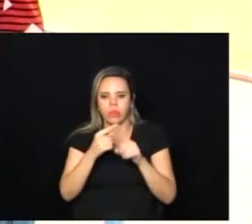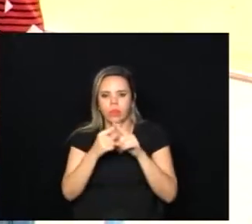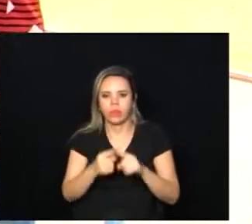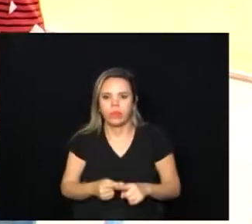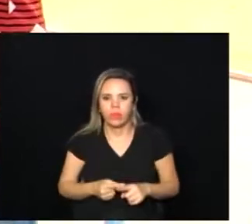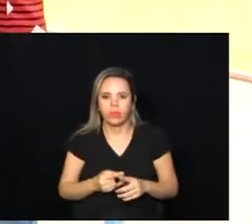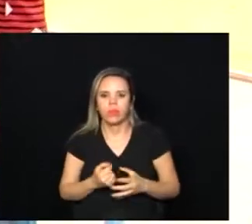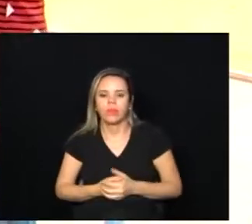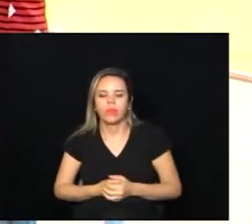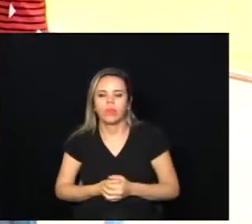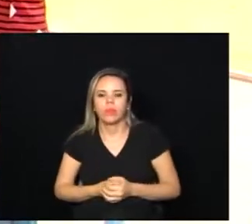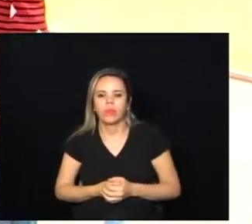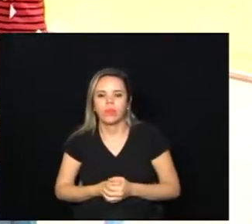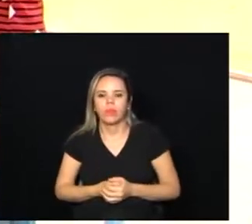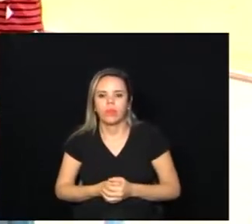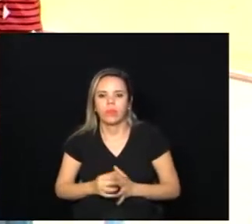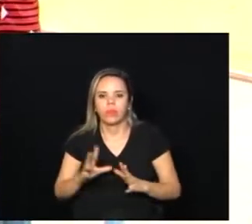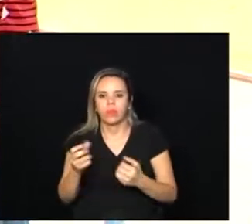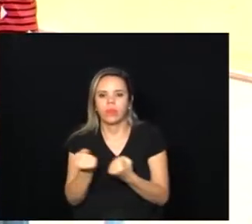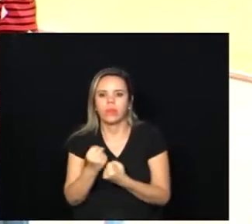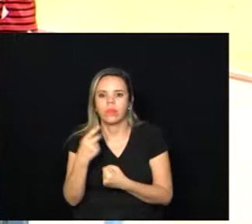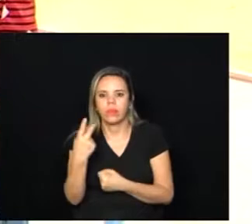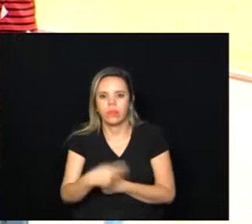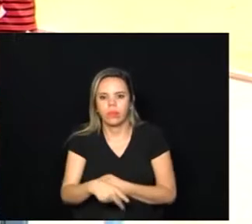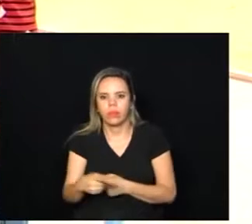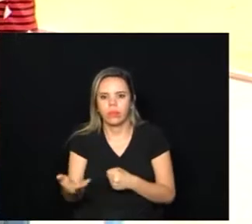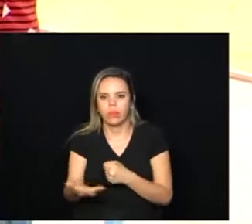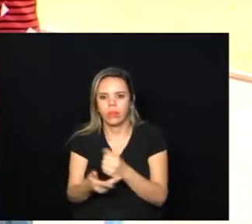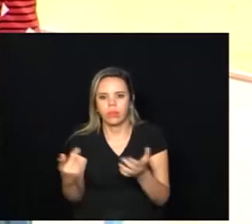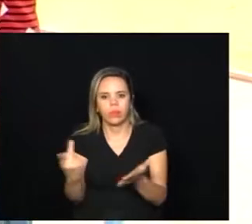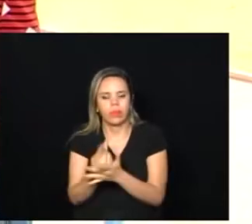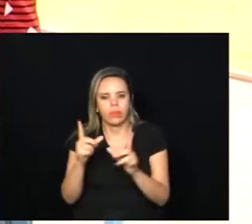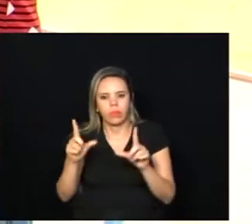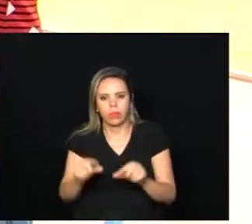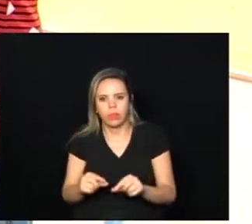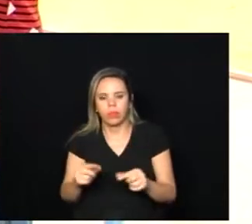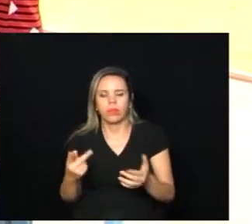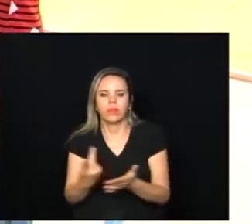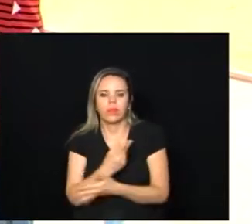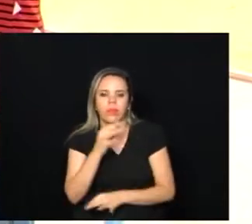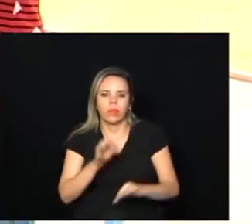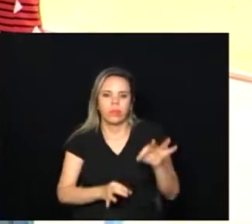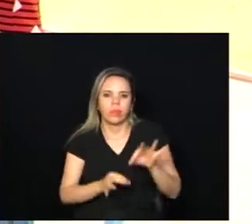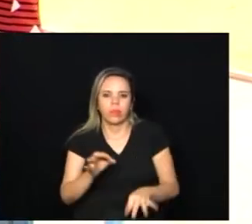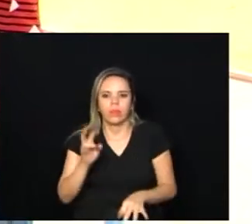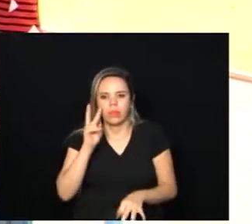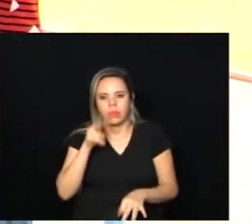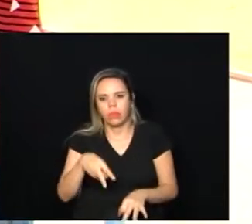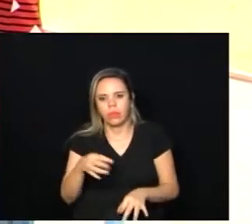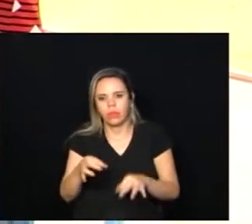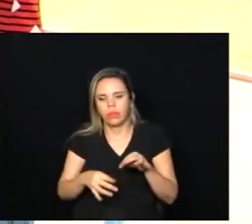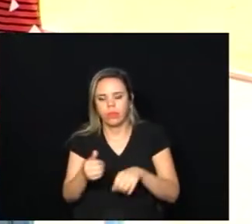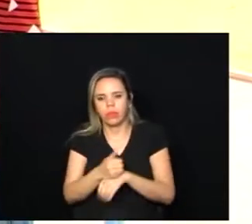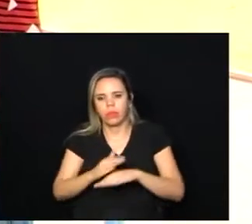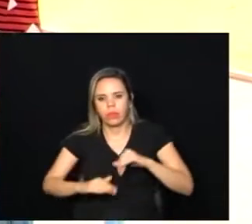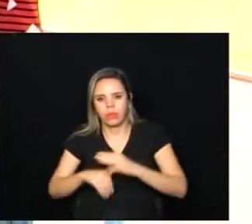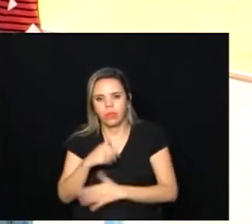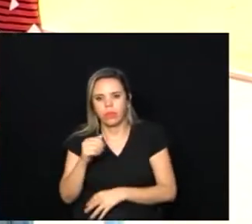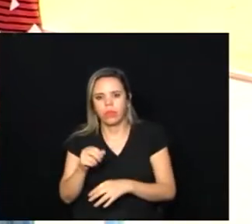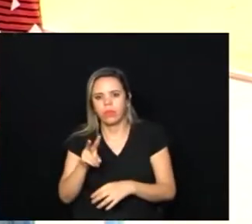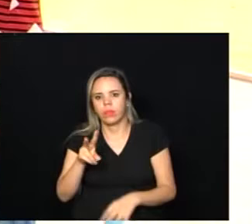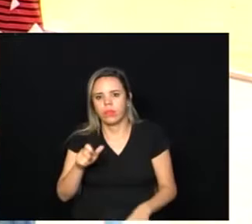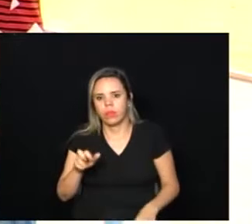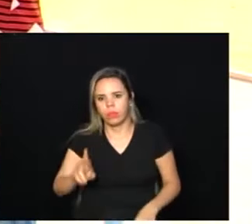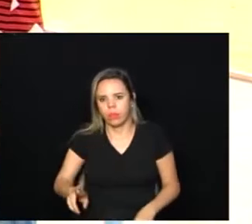aí. Então a gente dá todo um suporte para ter o mínimo de erro possível da arbitragem. E olha que a arbitragem profissional tem até VAR, né?